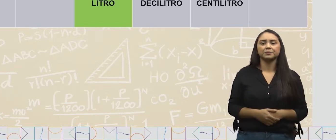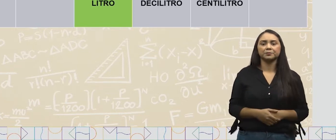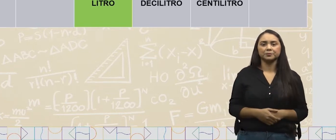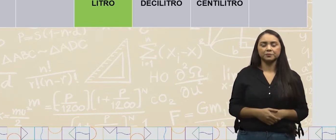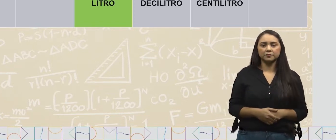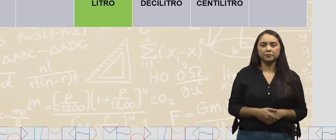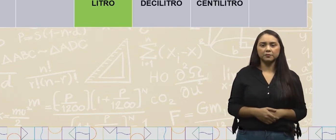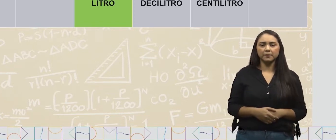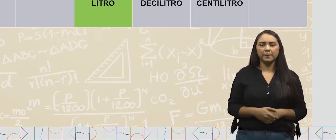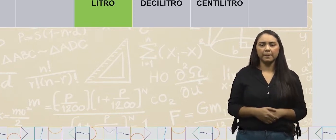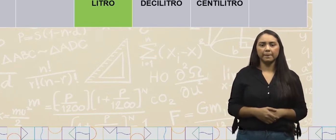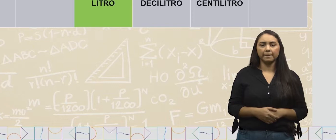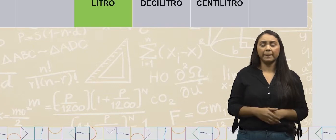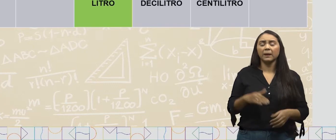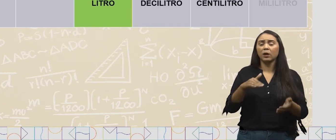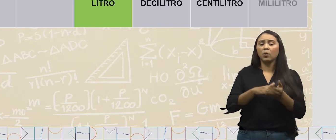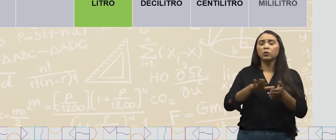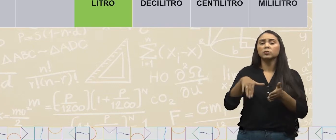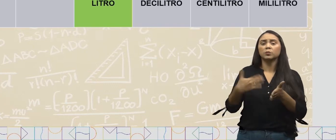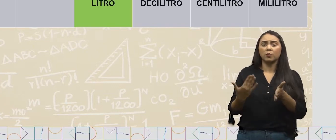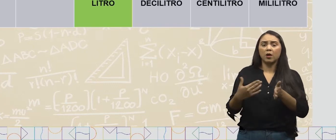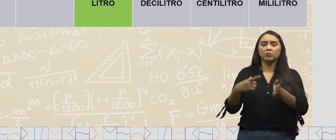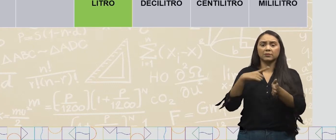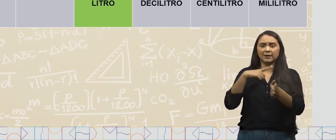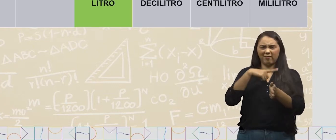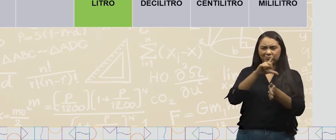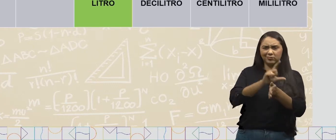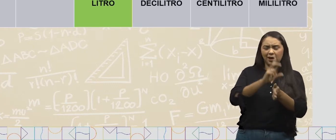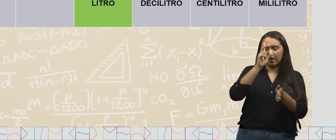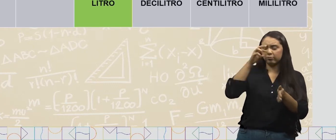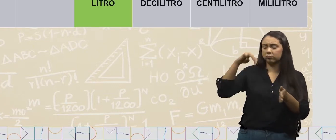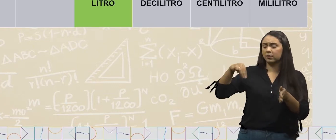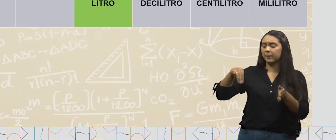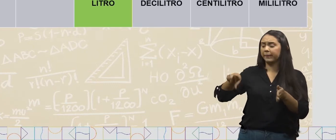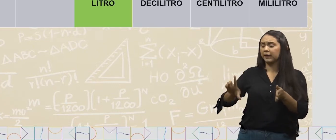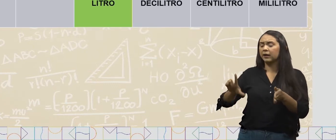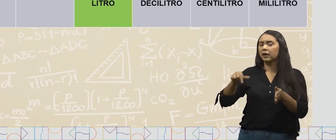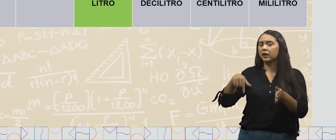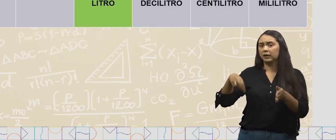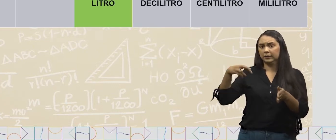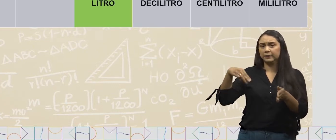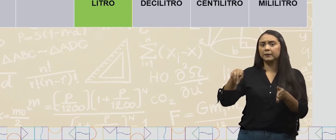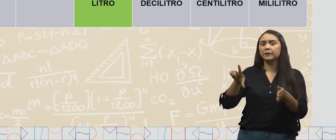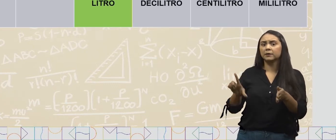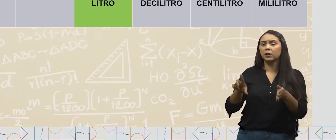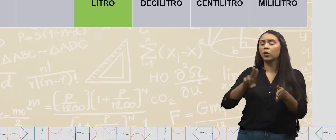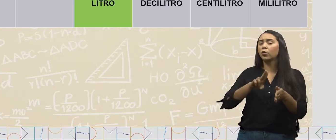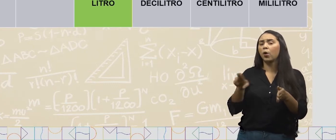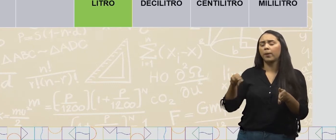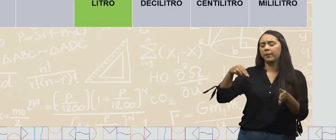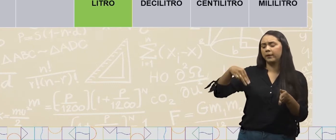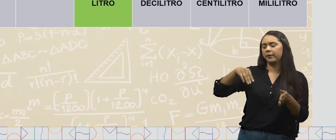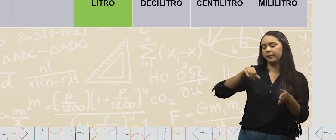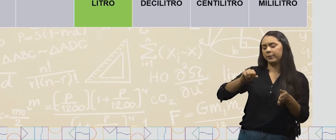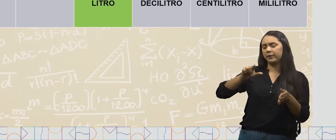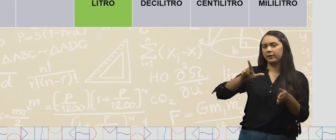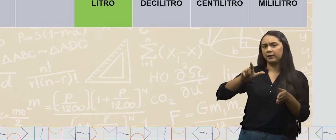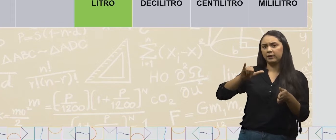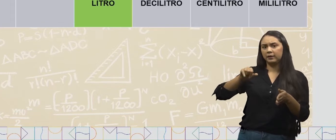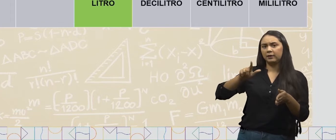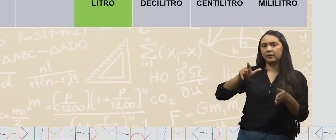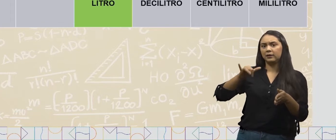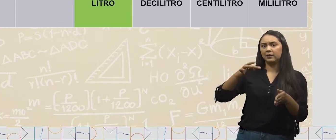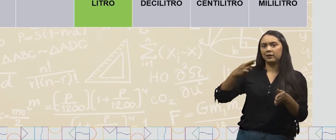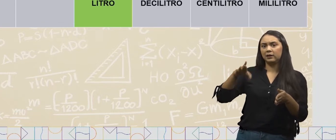L. E por fim temos o mililitro. Observe bem, mililitro. É o litro